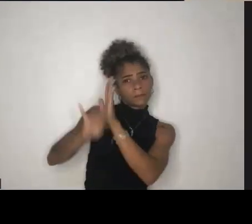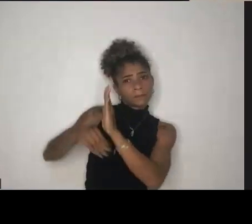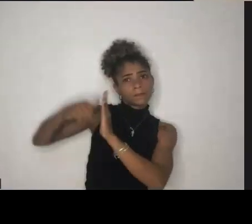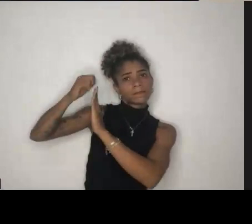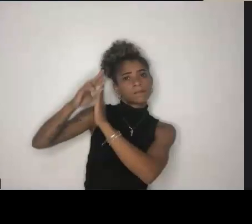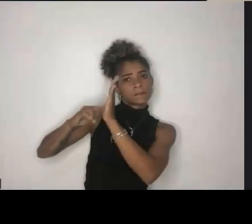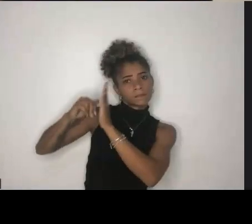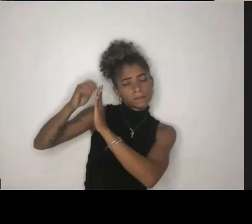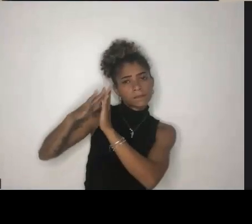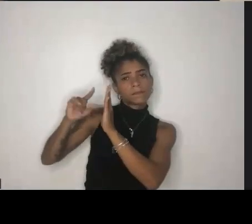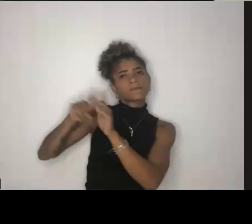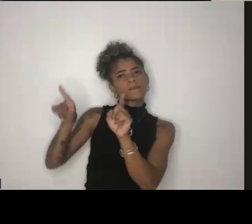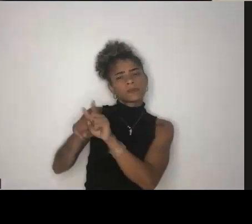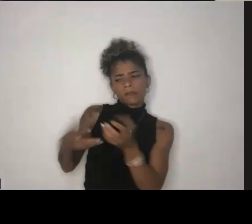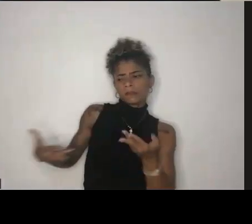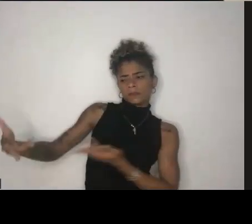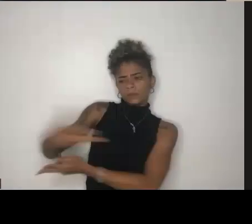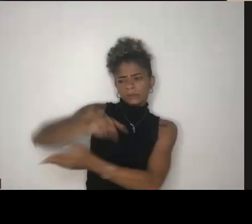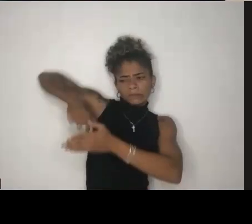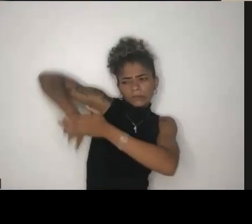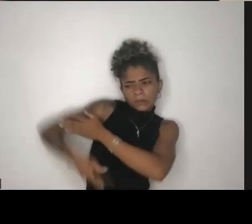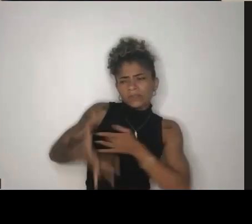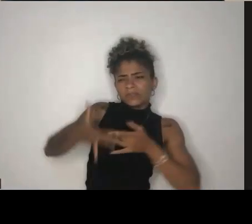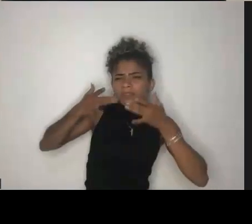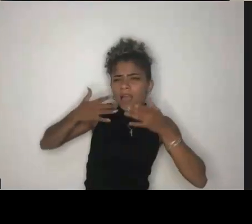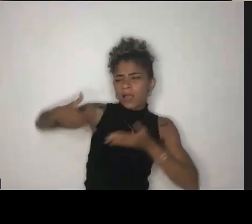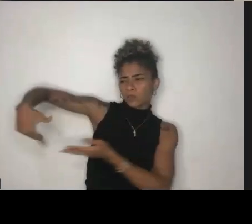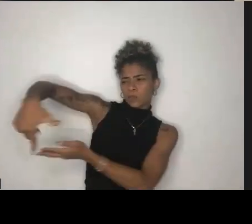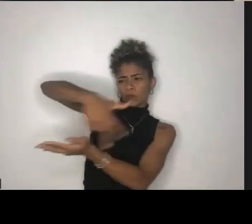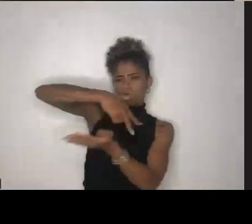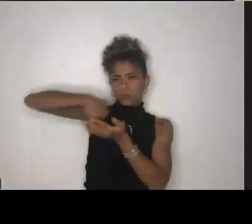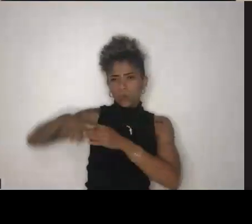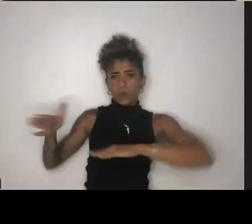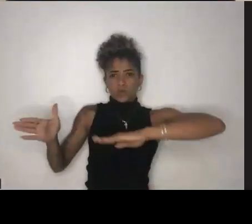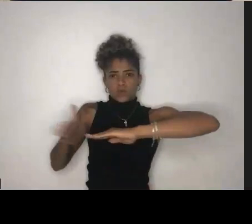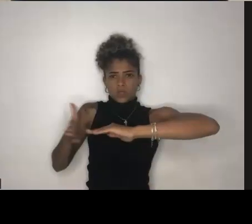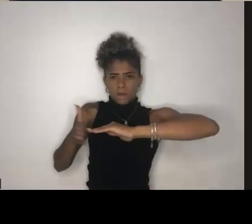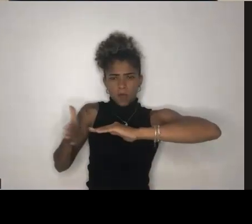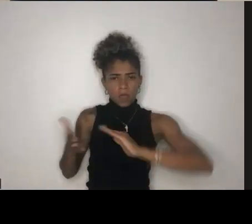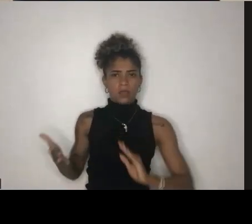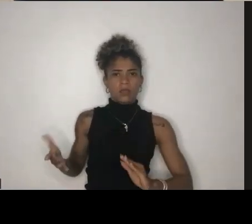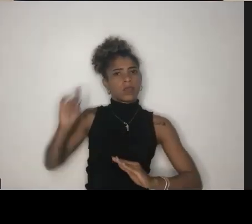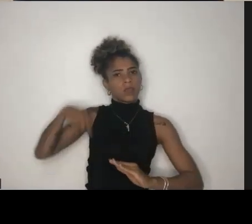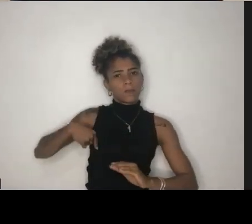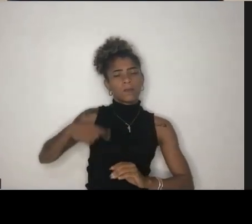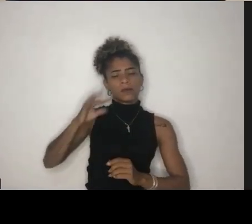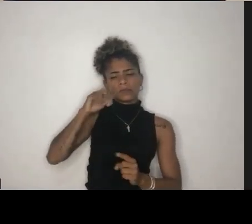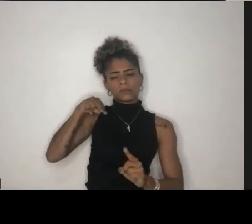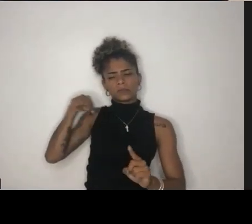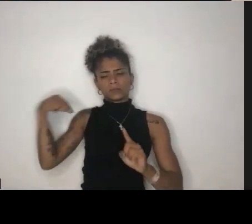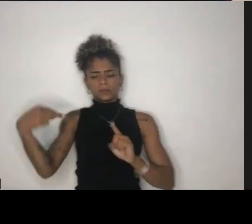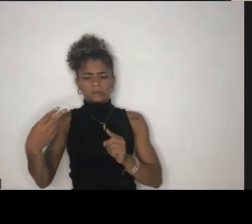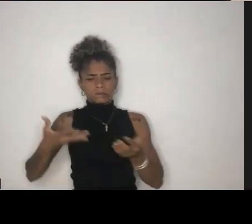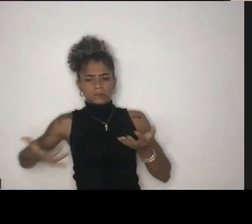eu comecei a me envolver com um teatro dança contemporânea e criar cenografia dentro de uma perspectiva de envolvimento